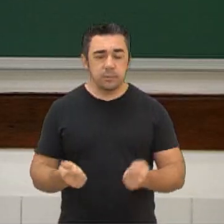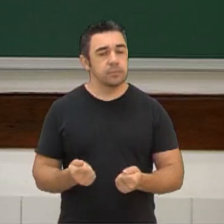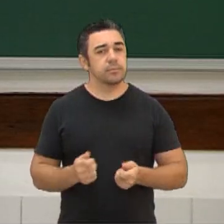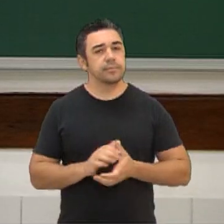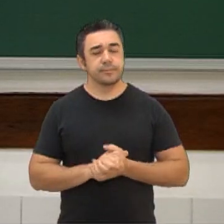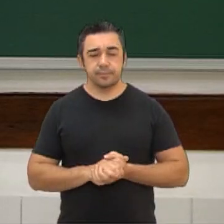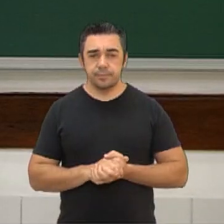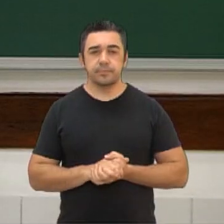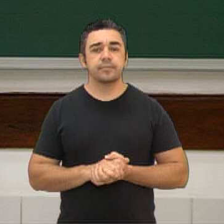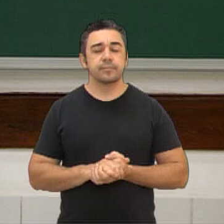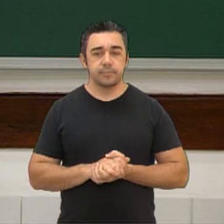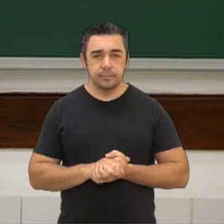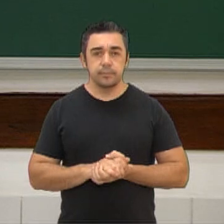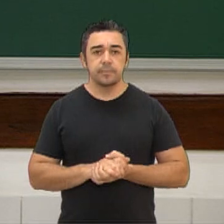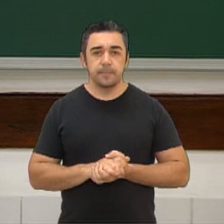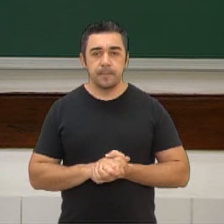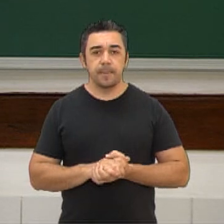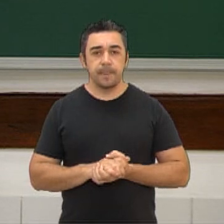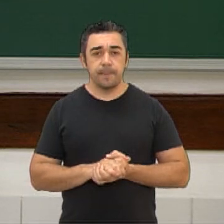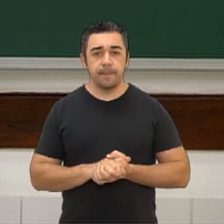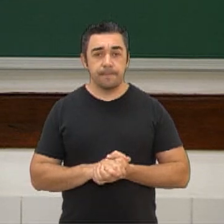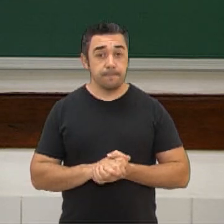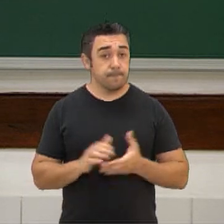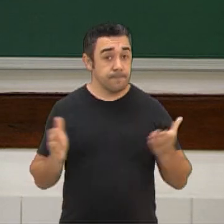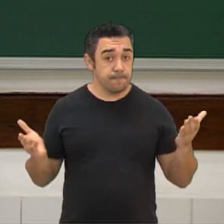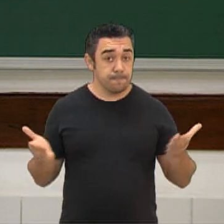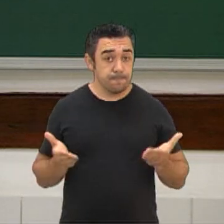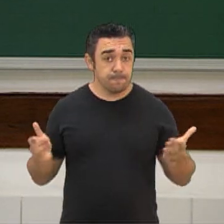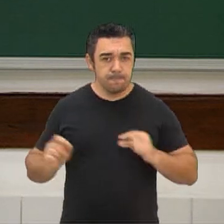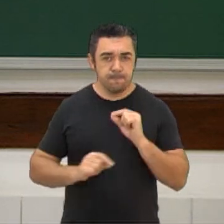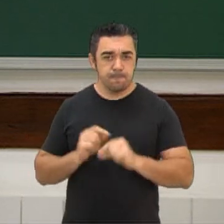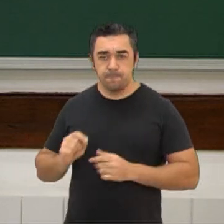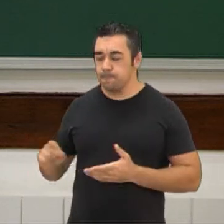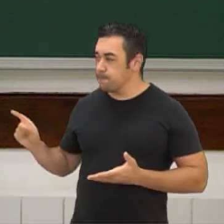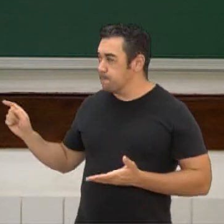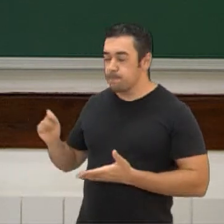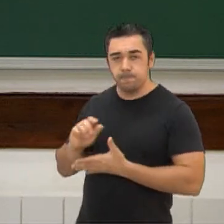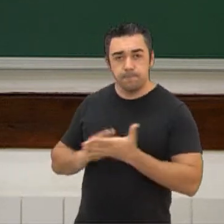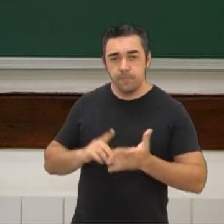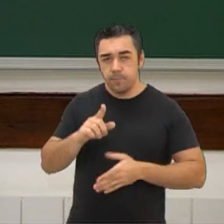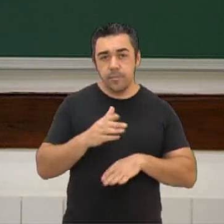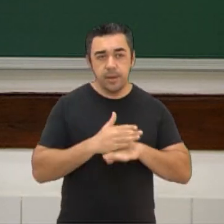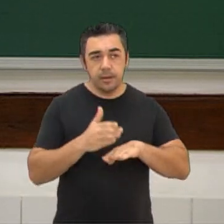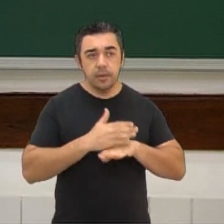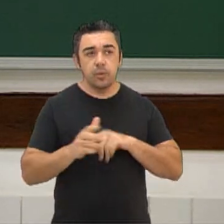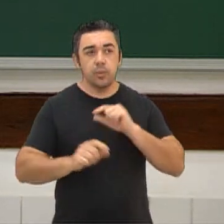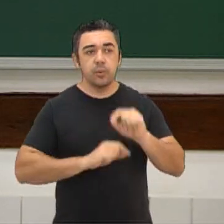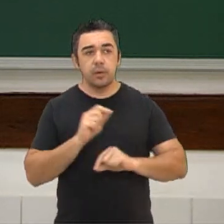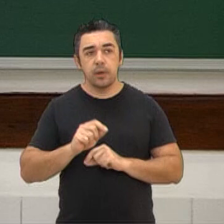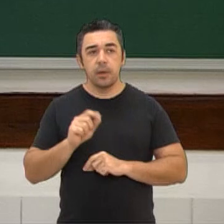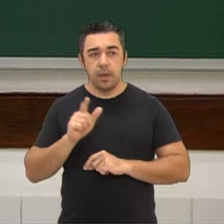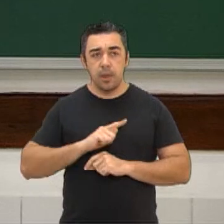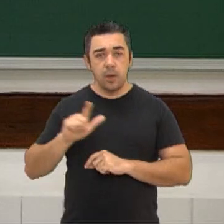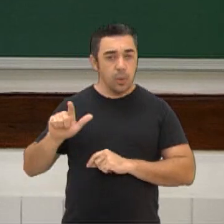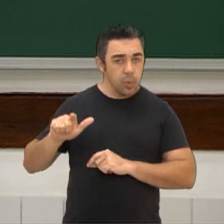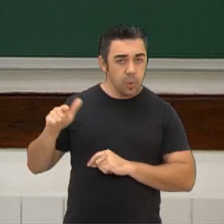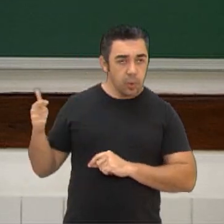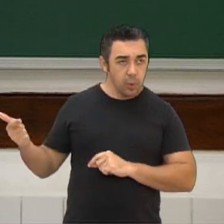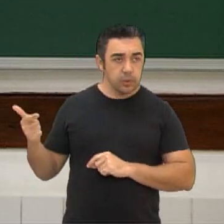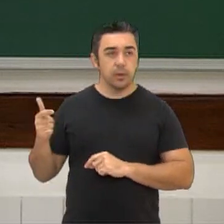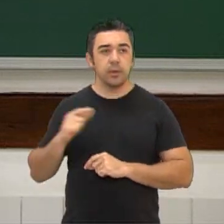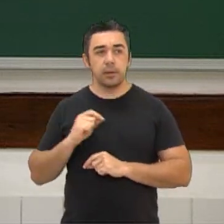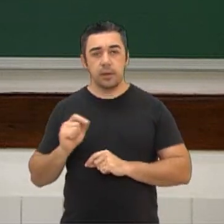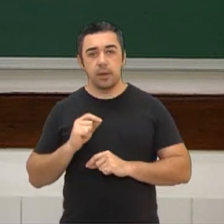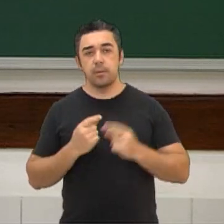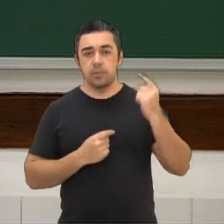Maravilhoso! Sensacional, senhoras e senhores! Agora, um exercício para você treinar um pouquinho também das outras funções. Eu tenho a